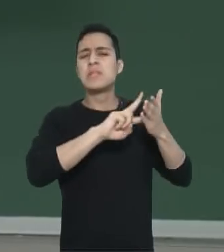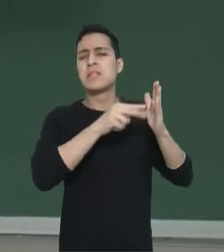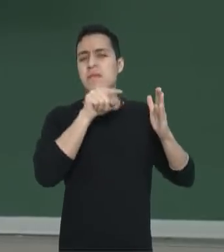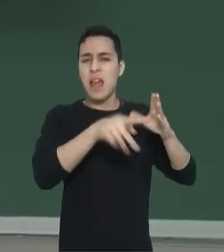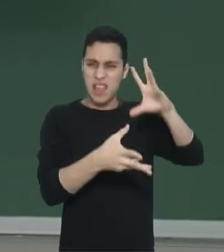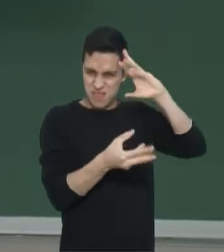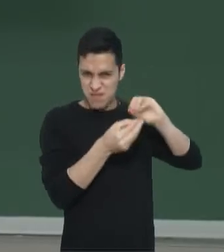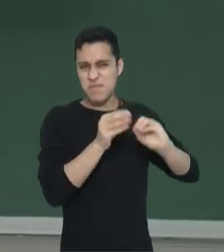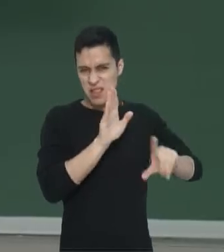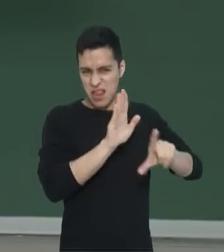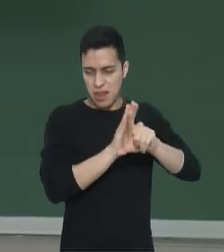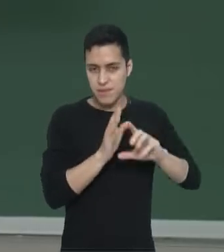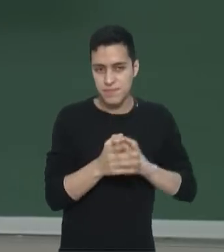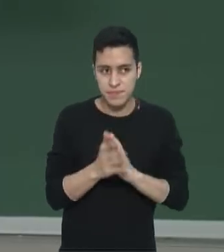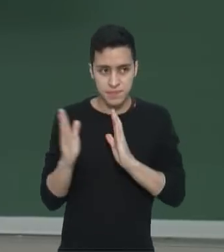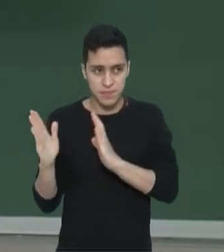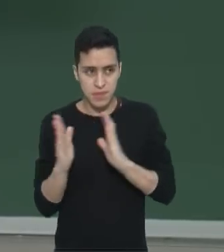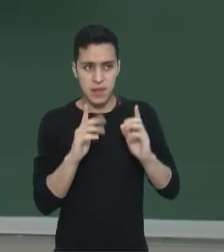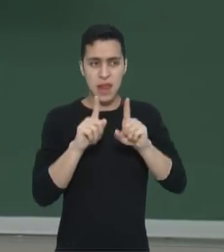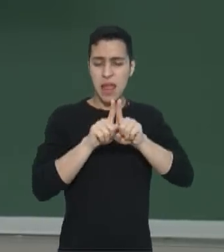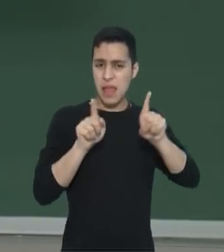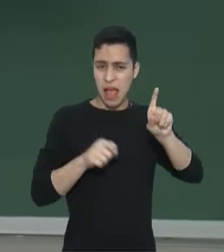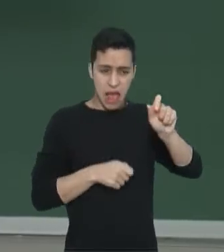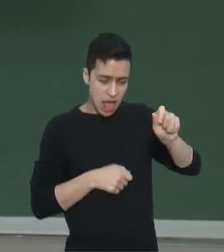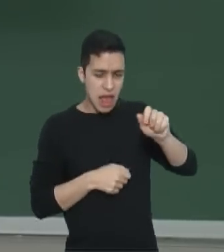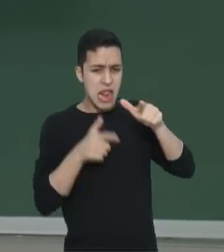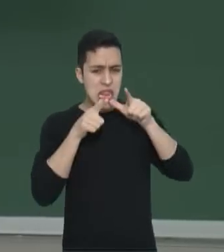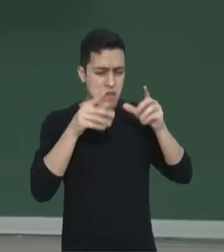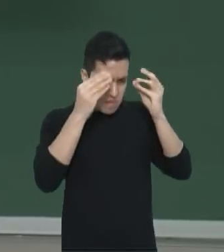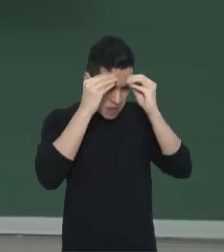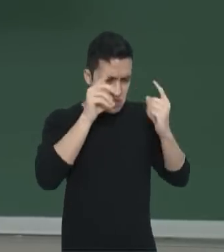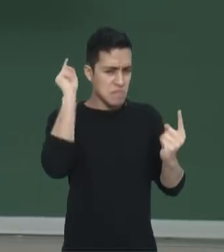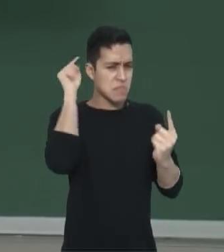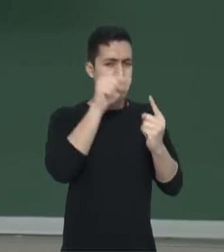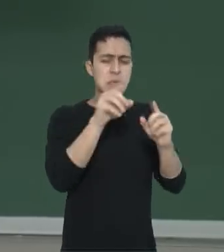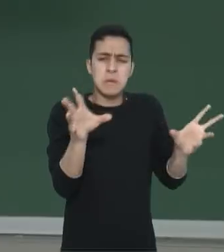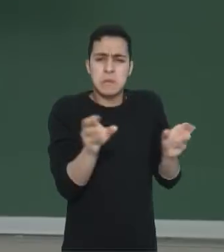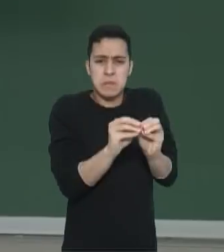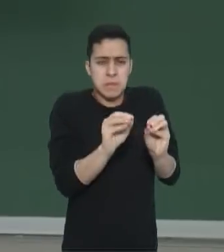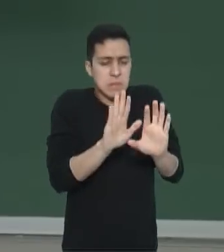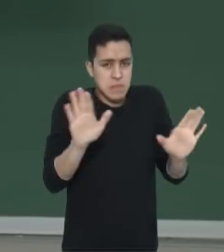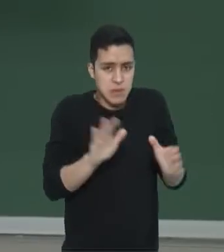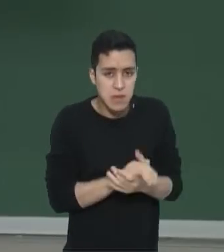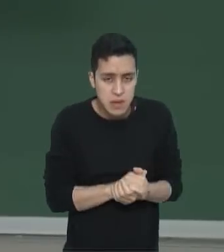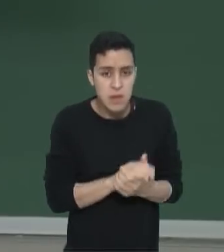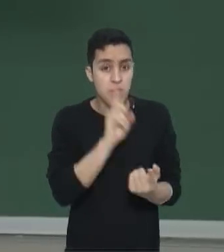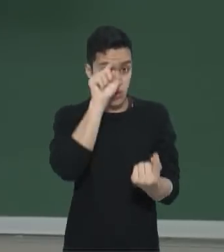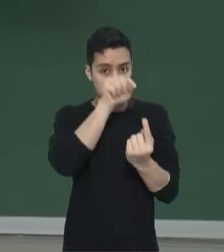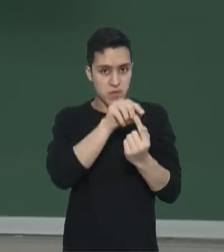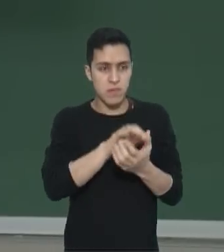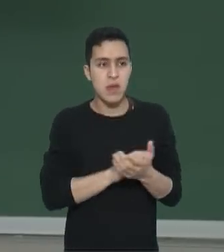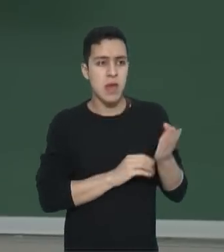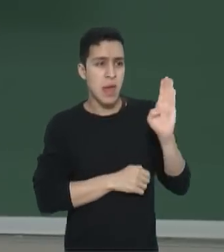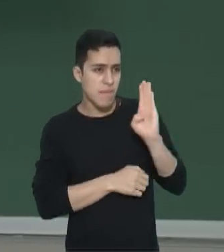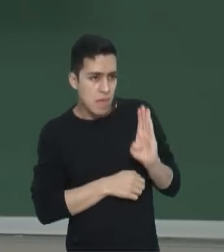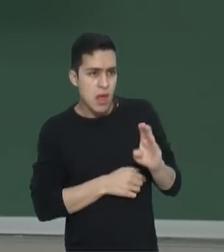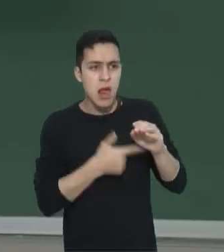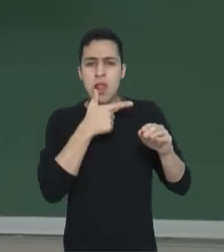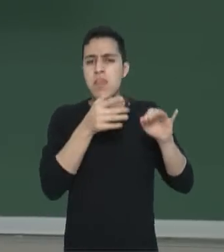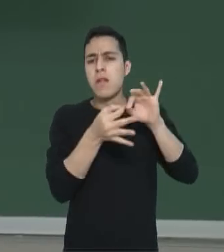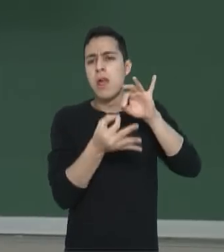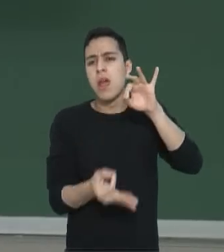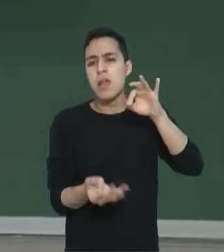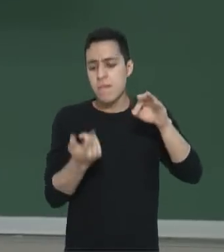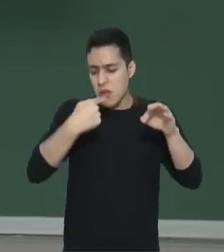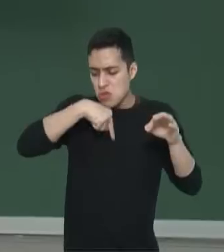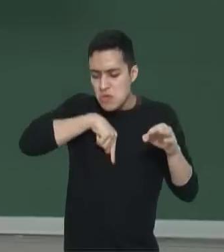Letra A, diz que a linguagem é uma linguagem concisa e objetiva. Letra B, diz que a linguagem é uma linguagem extensa e